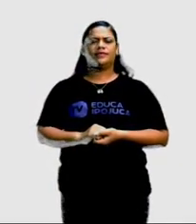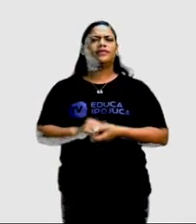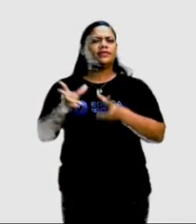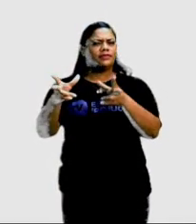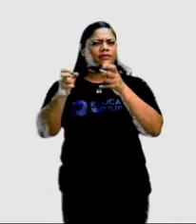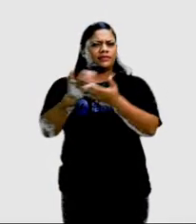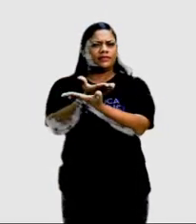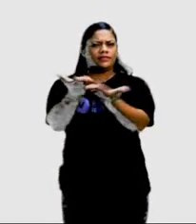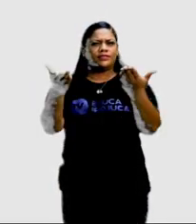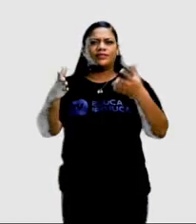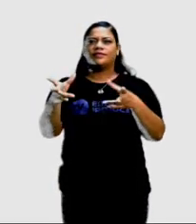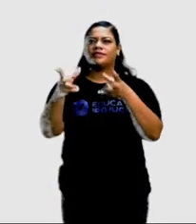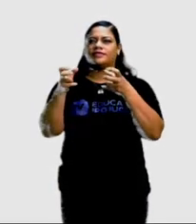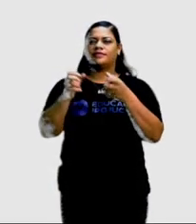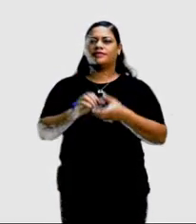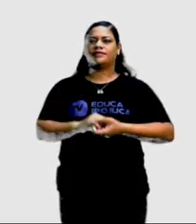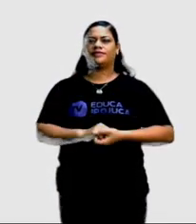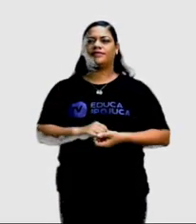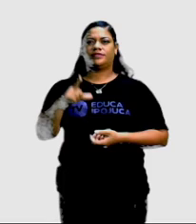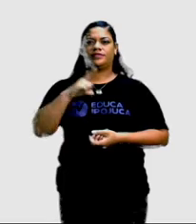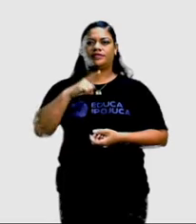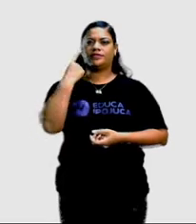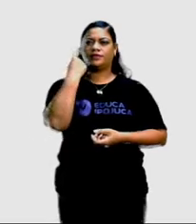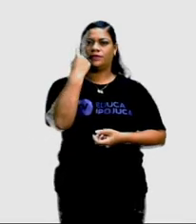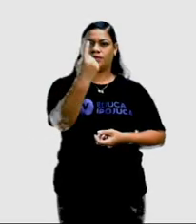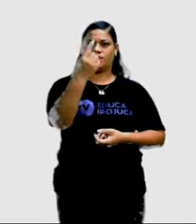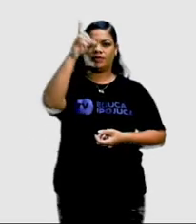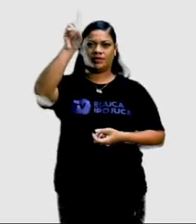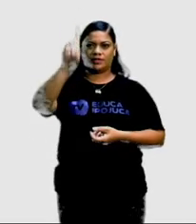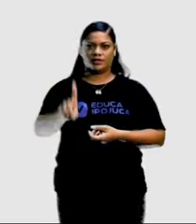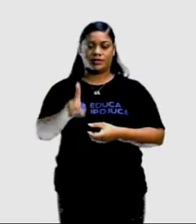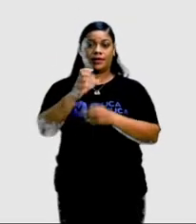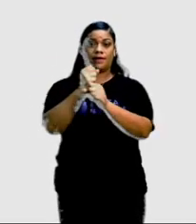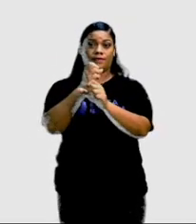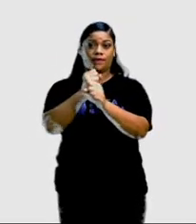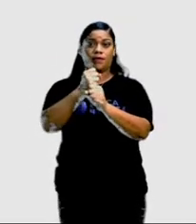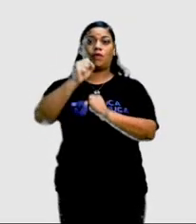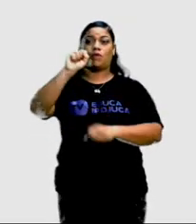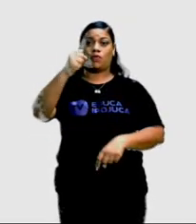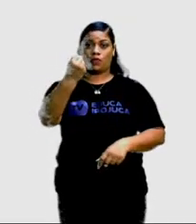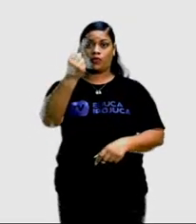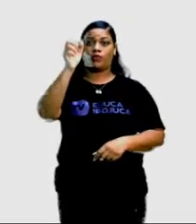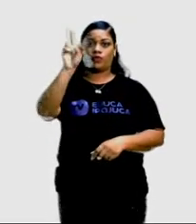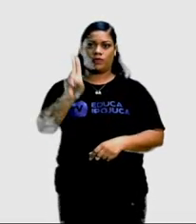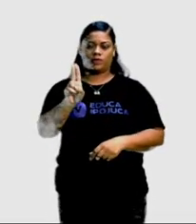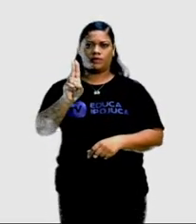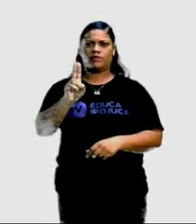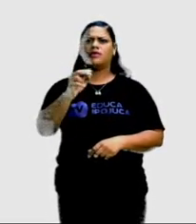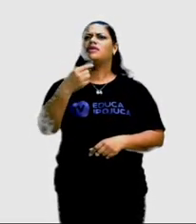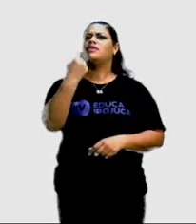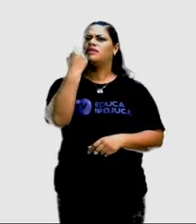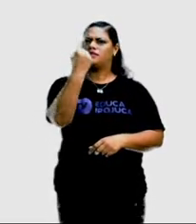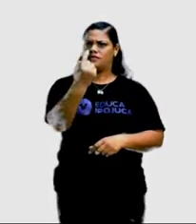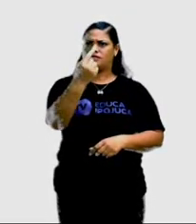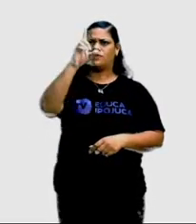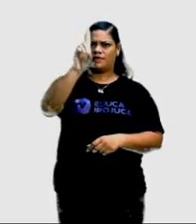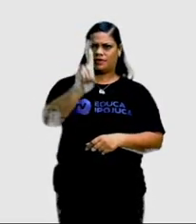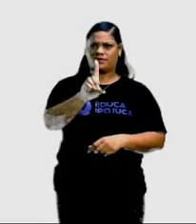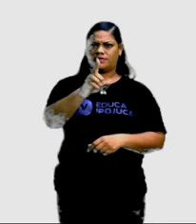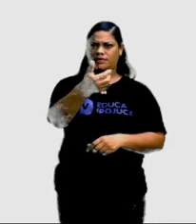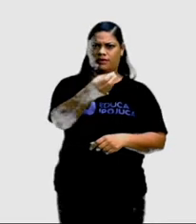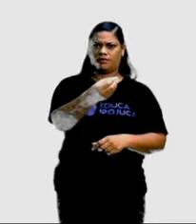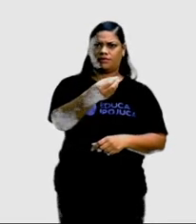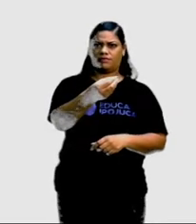sua atenção. Eu tenho uma dezena mais 8 unidades. Se a dezena vale 10, então